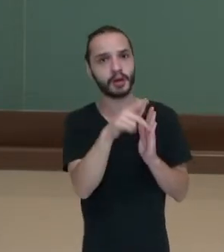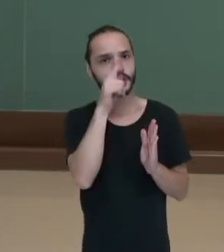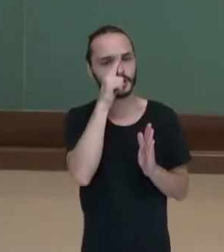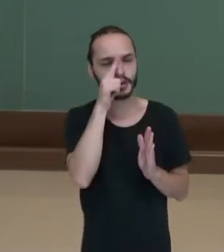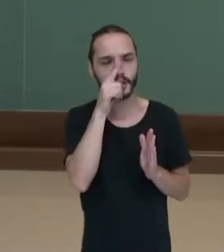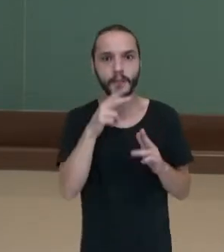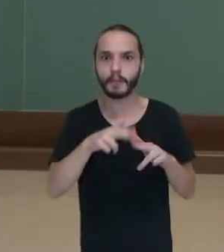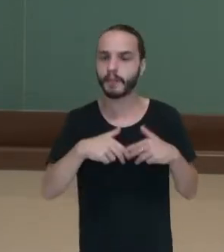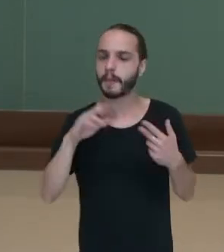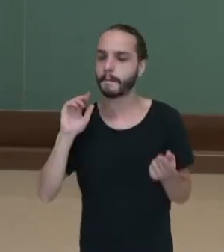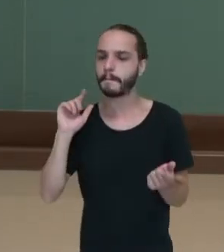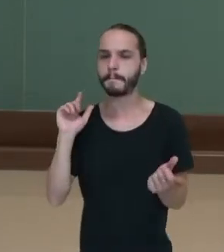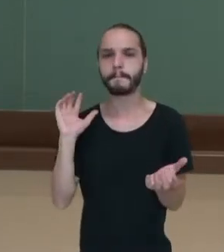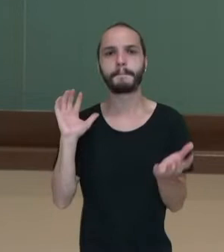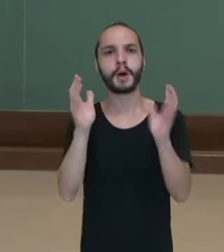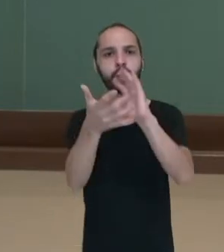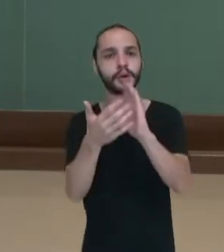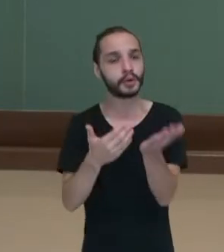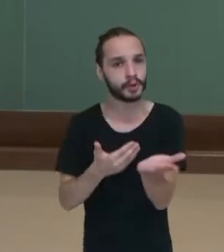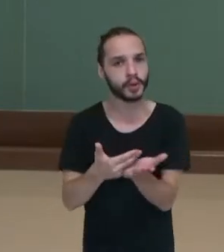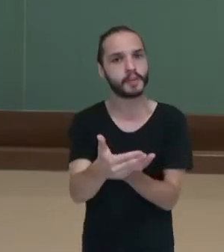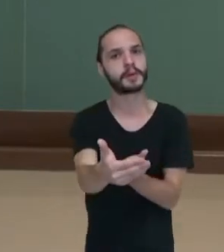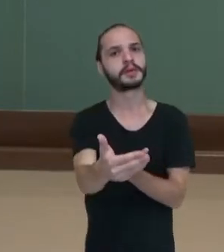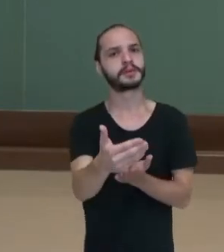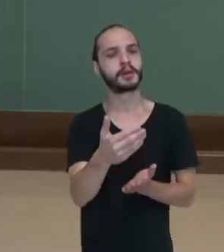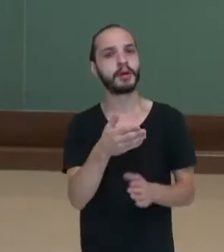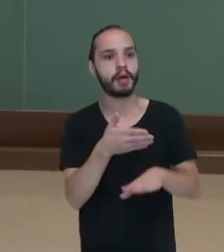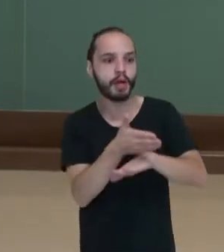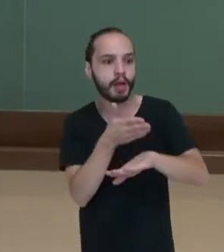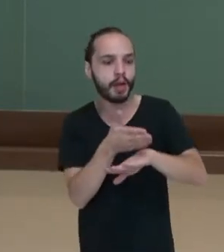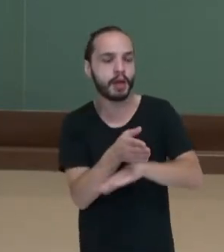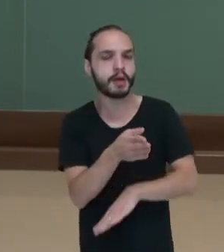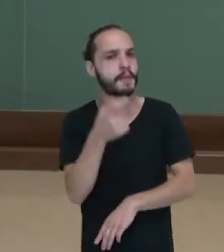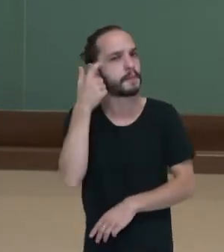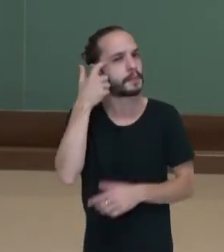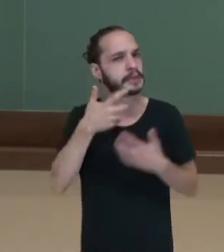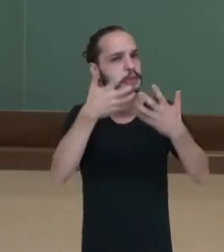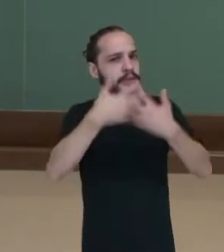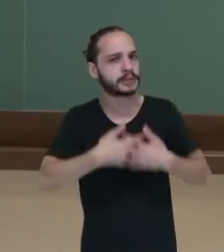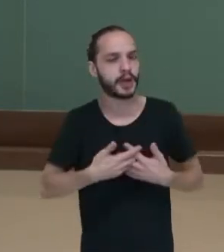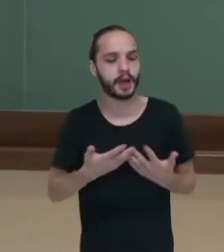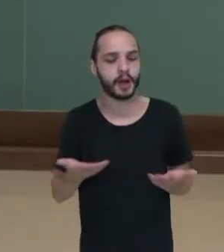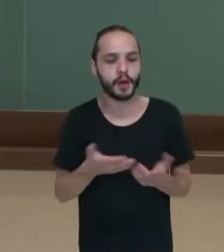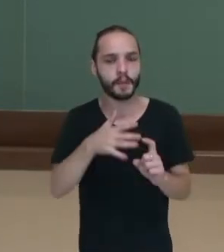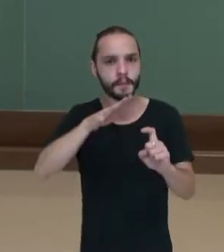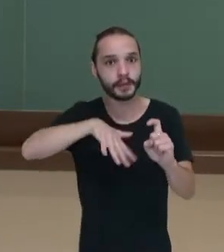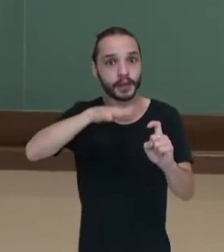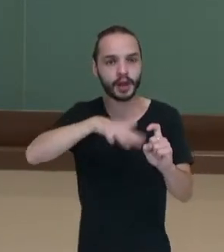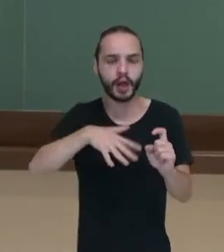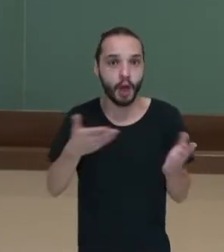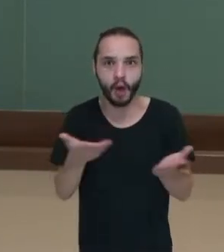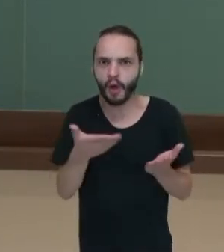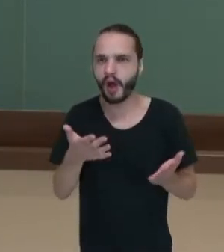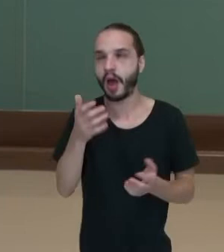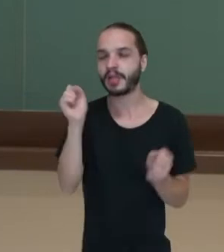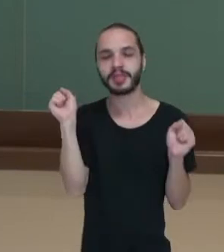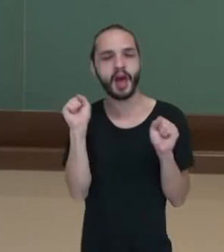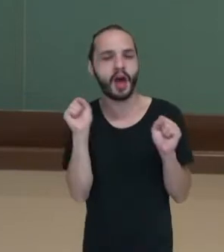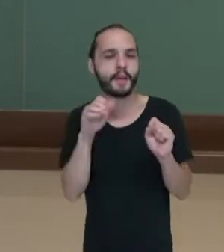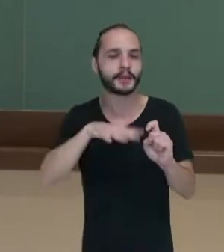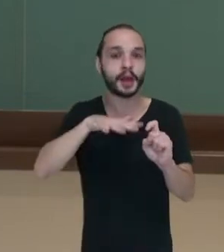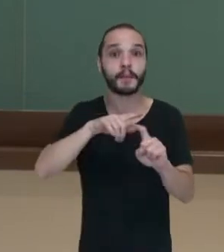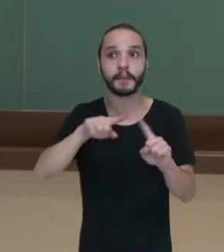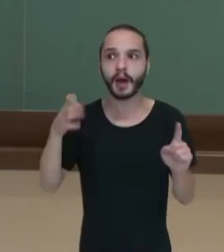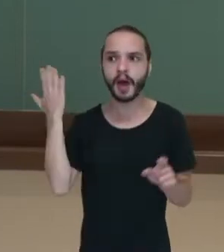Porque veja, eles começaram a ter acesso, a pensar sobre toda essa mitologia que a gente hoje em dia adora, mas que para eles era